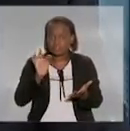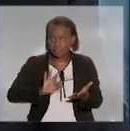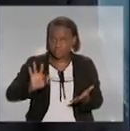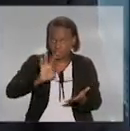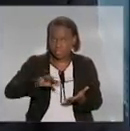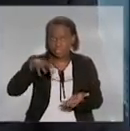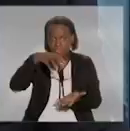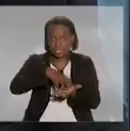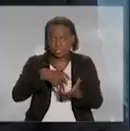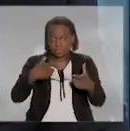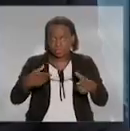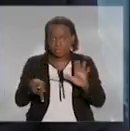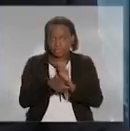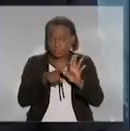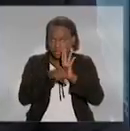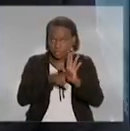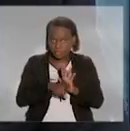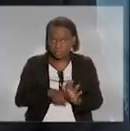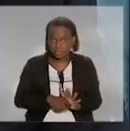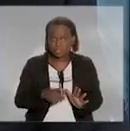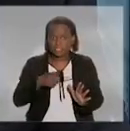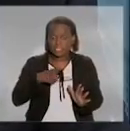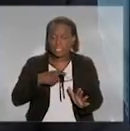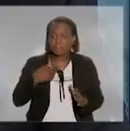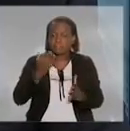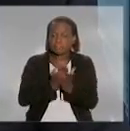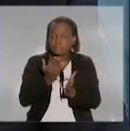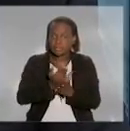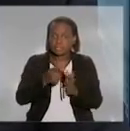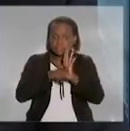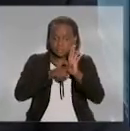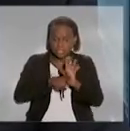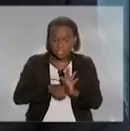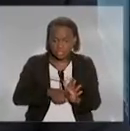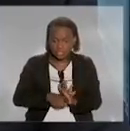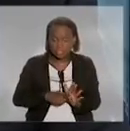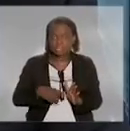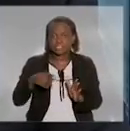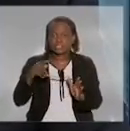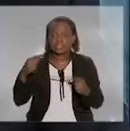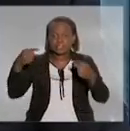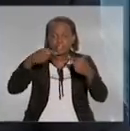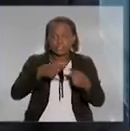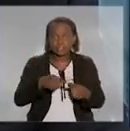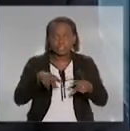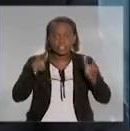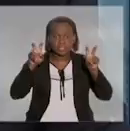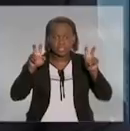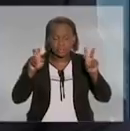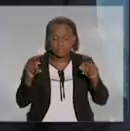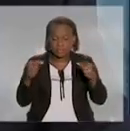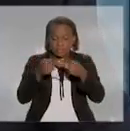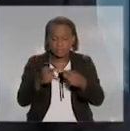esses centros acadêmicos, centros de pesquisa, desenvolvam linhas de pesquisa voltada para temas que